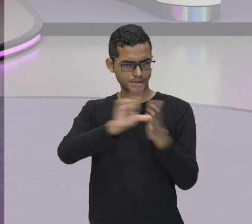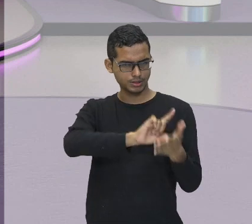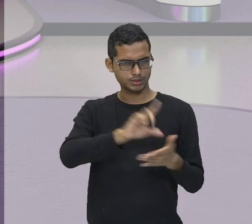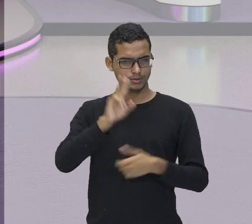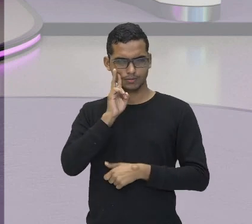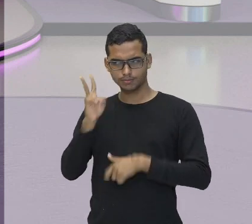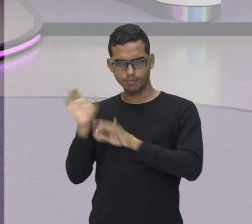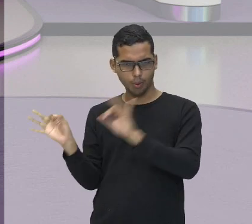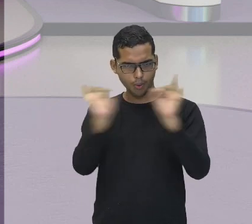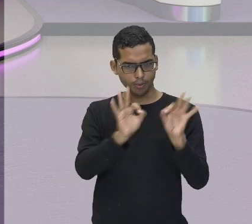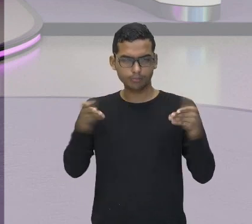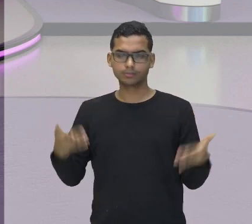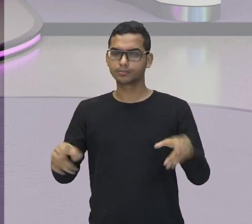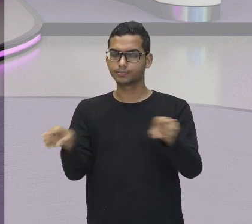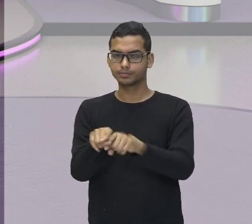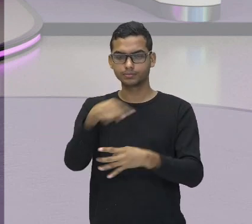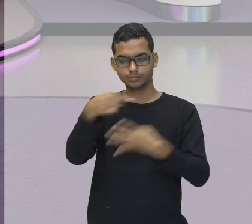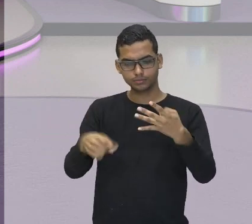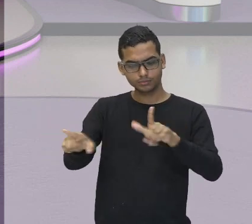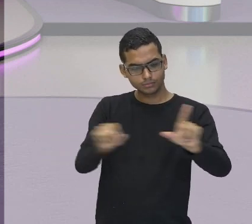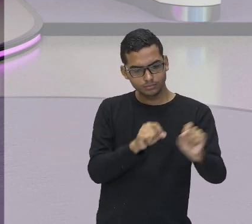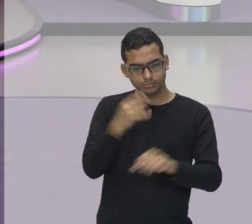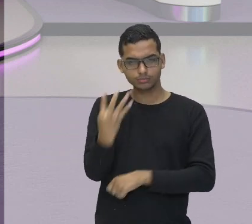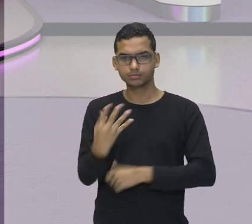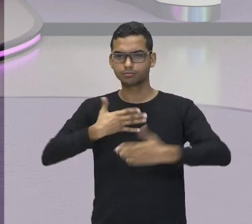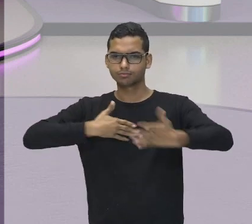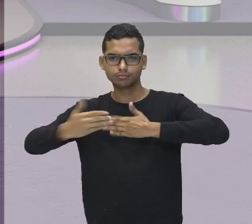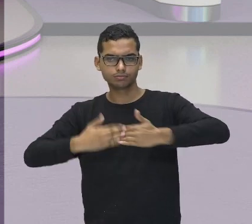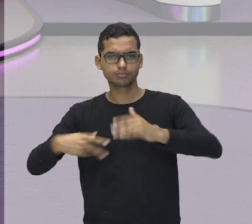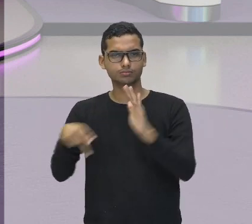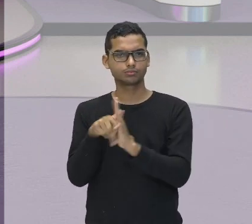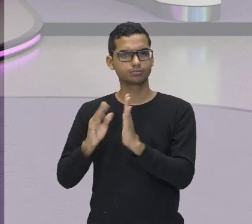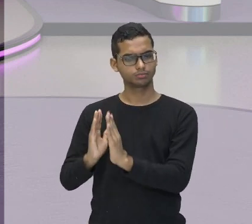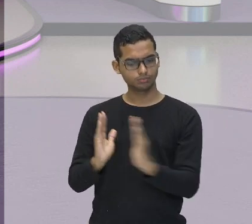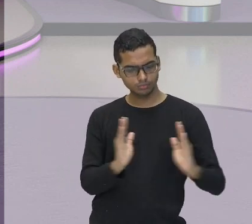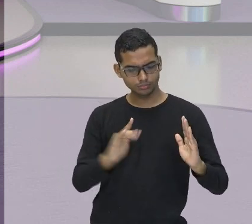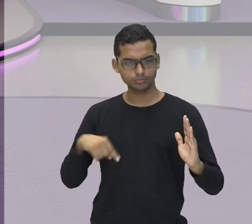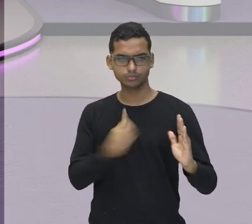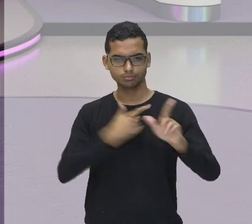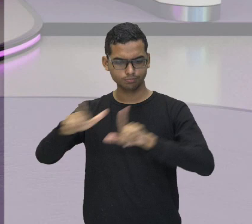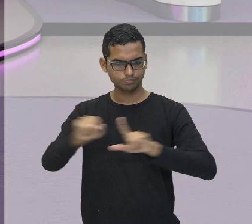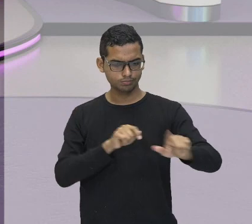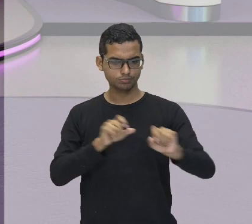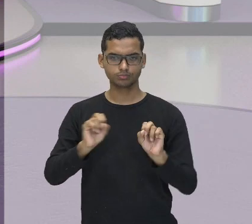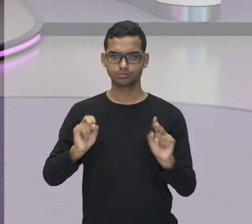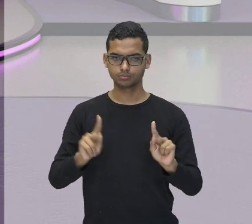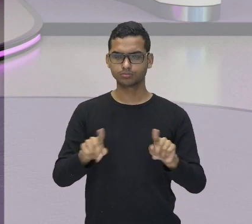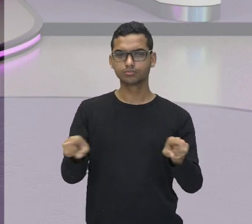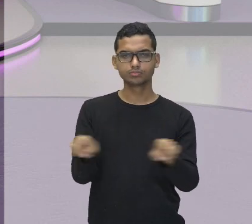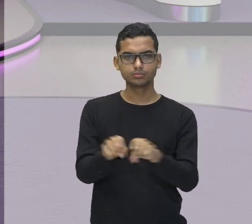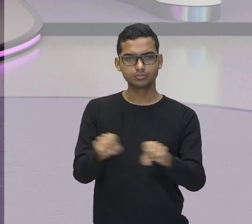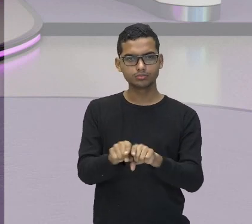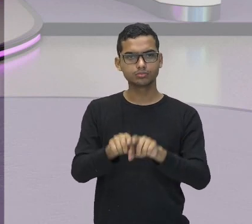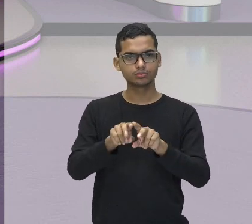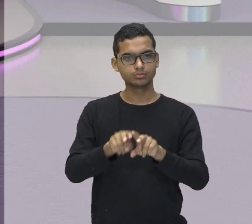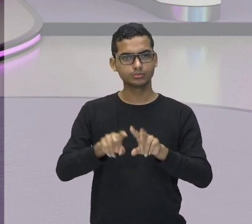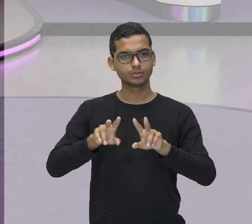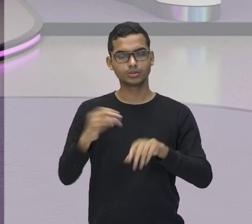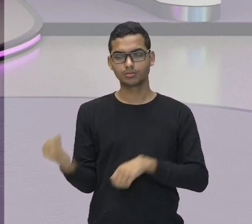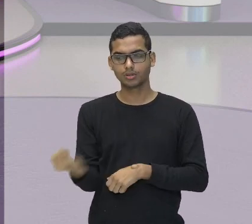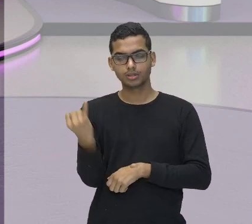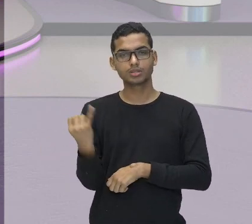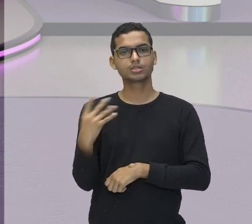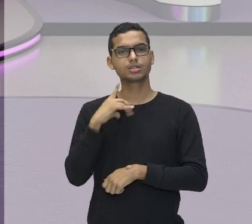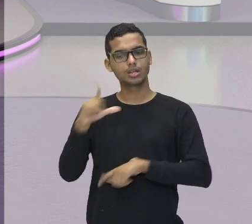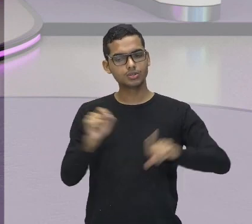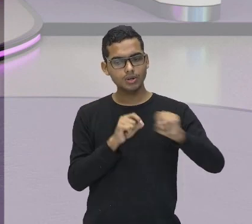gente vai escolher as 4 cadeiras, independente da ordem que a gente vai pegar elas. A gente vai pegar as mesmas 4 cadeiras, então